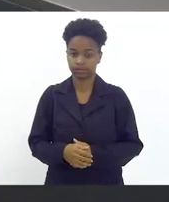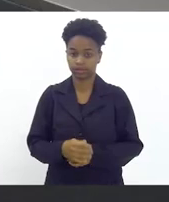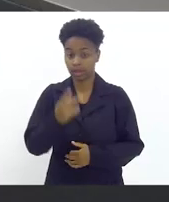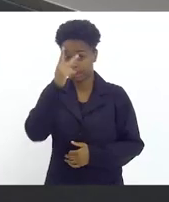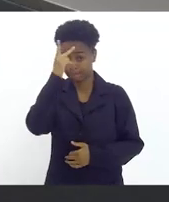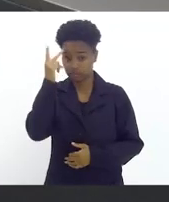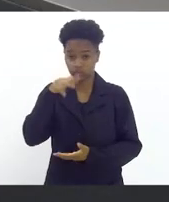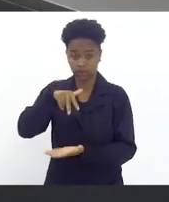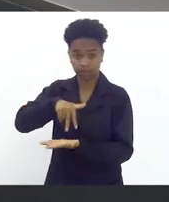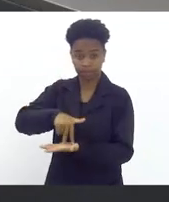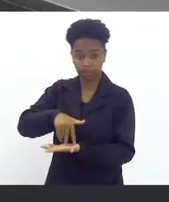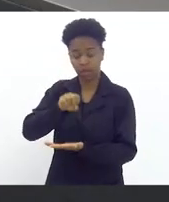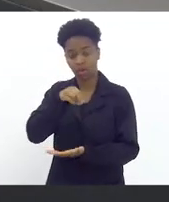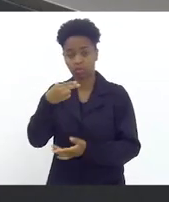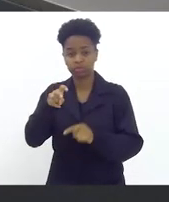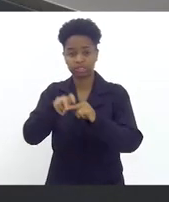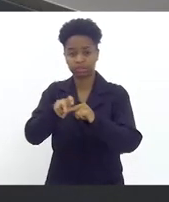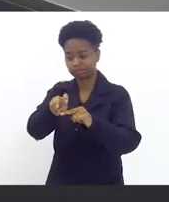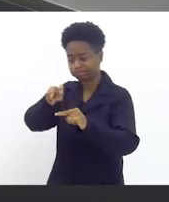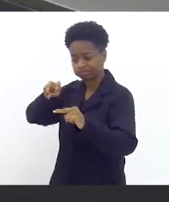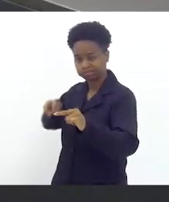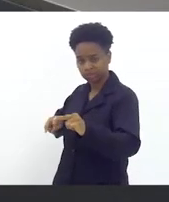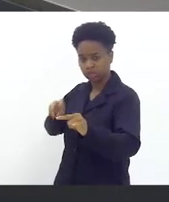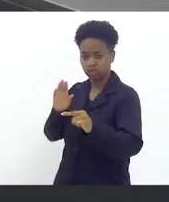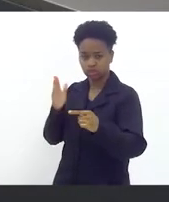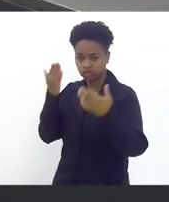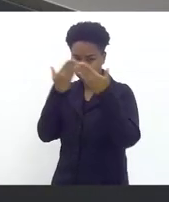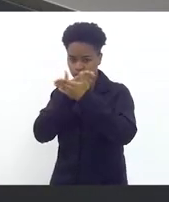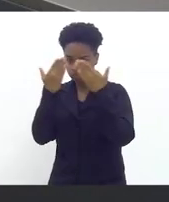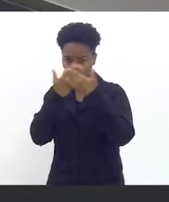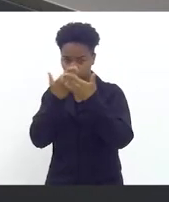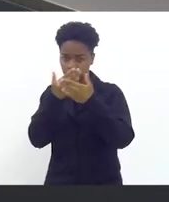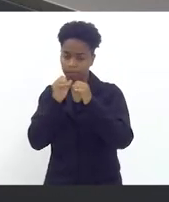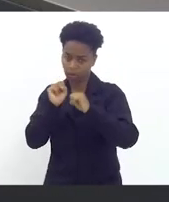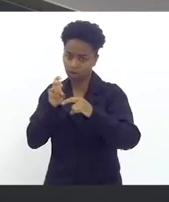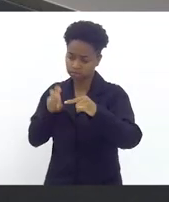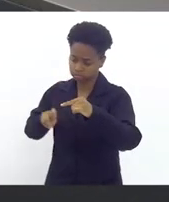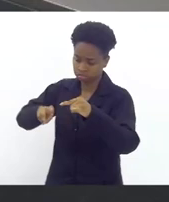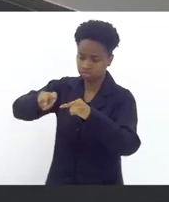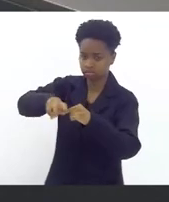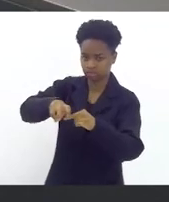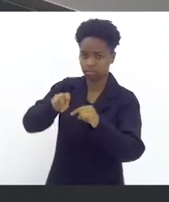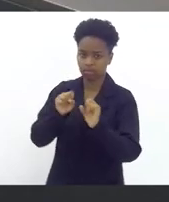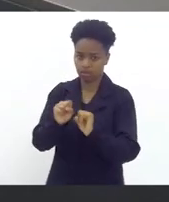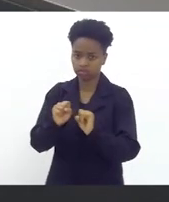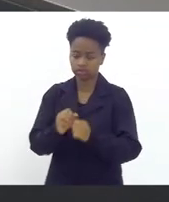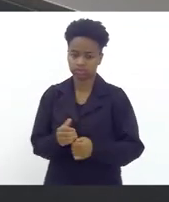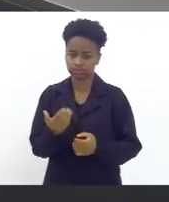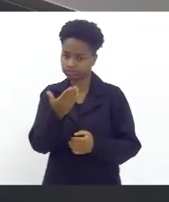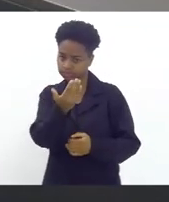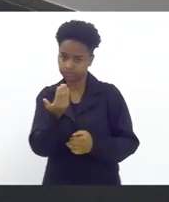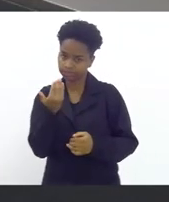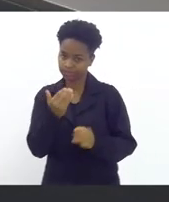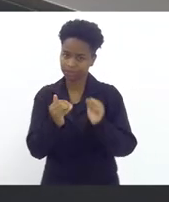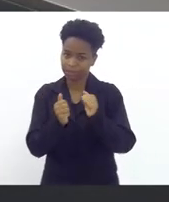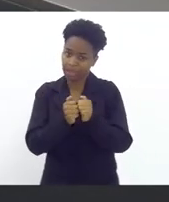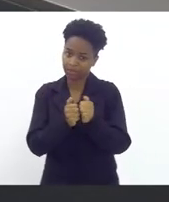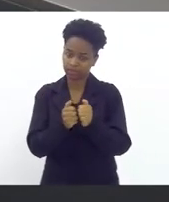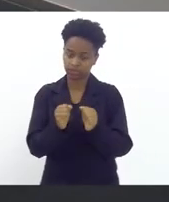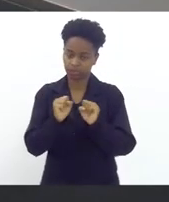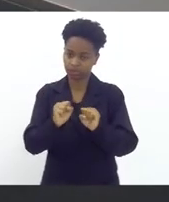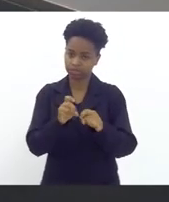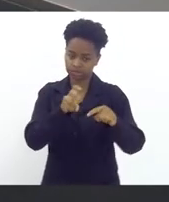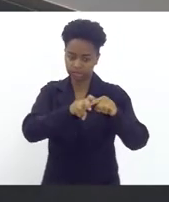turma que ainda tá em pé ou tá sentada muito atrás escondidinha aí para se aproximar e